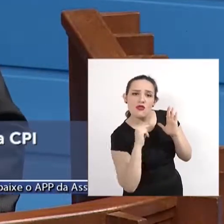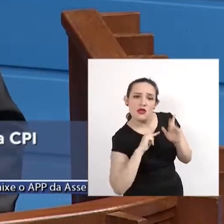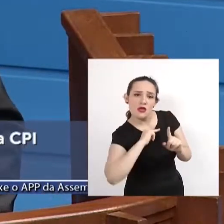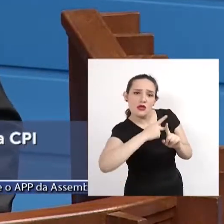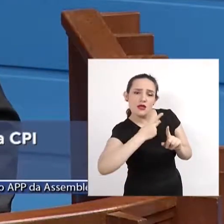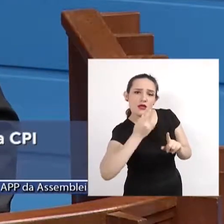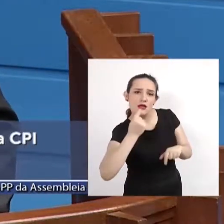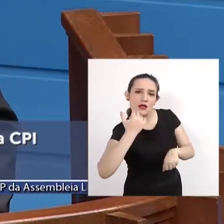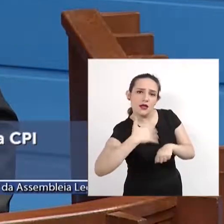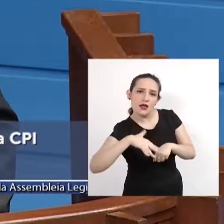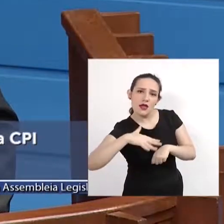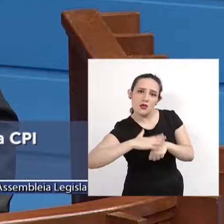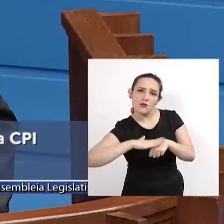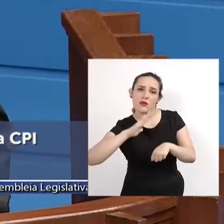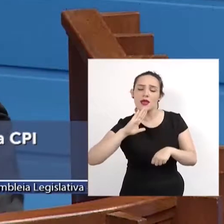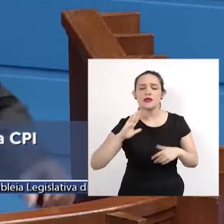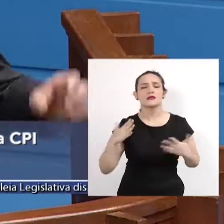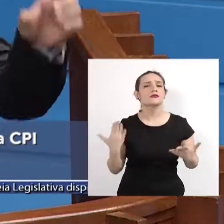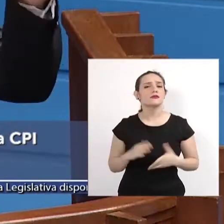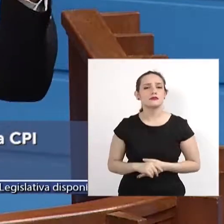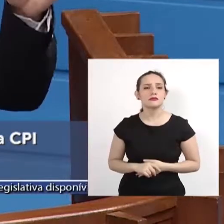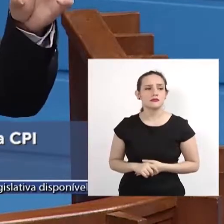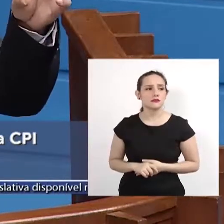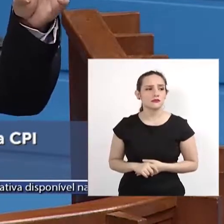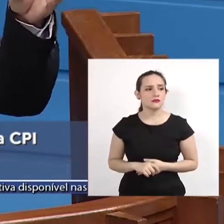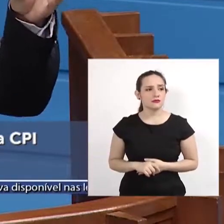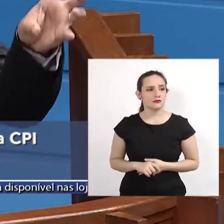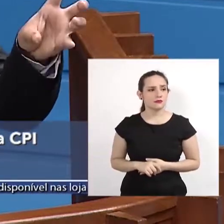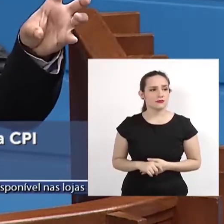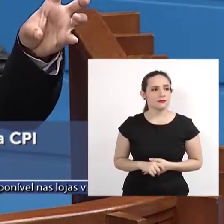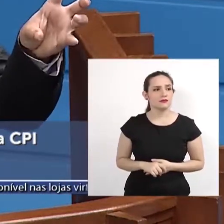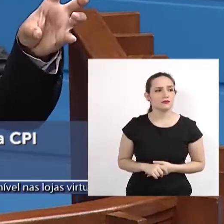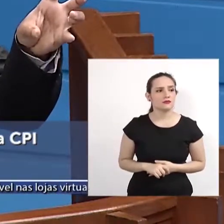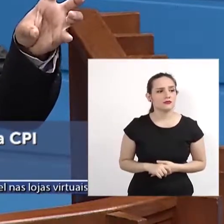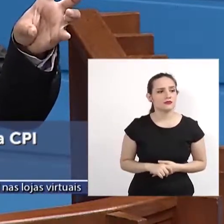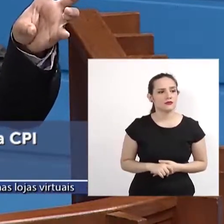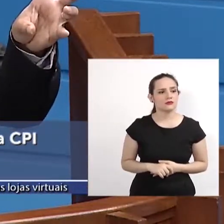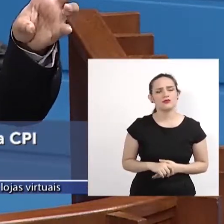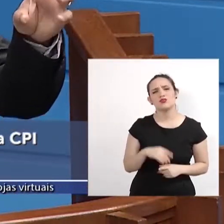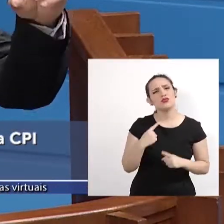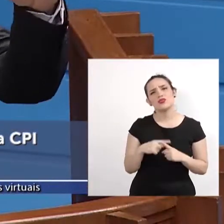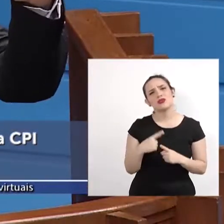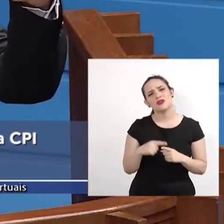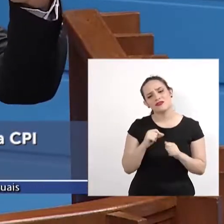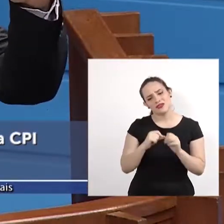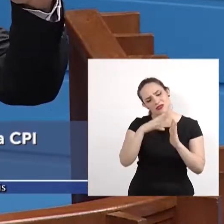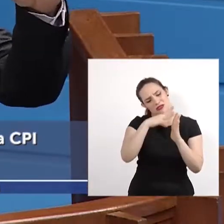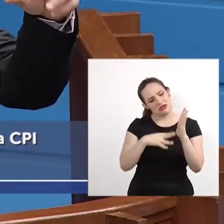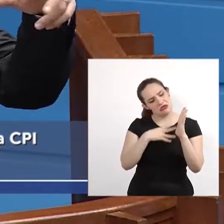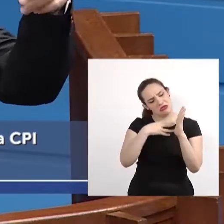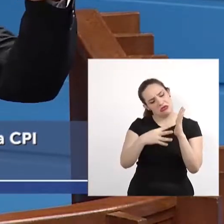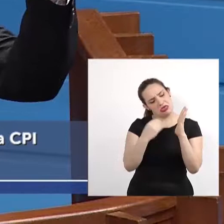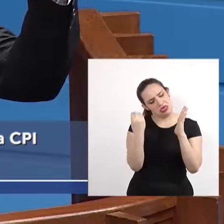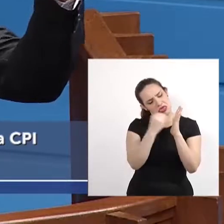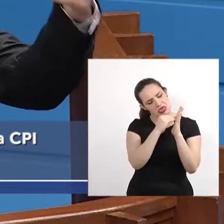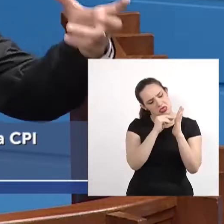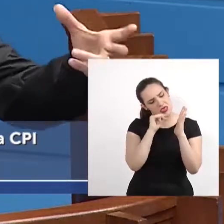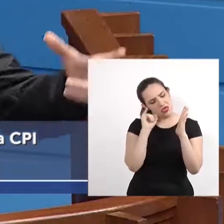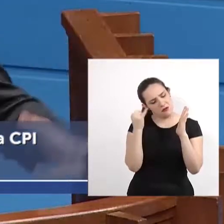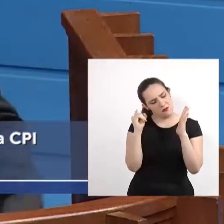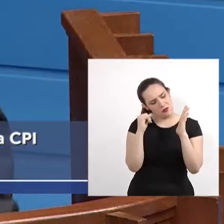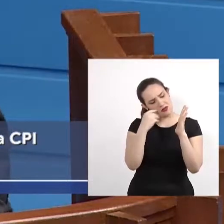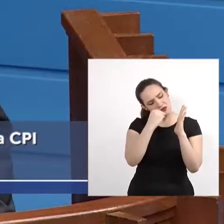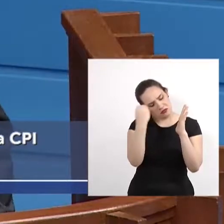Por que essa história de uma planilha que ninguém entende, com impostos